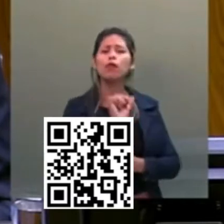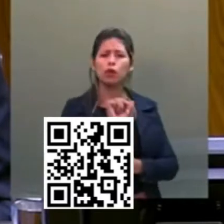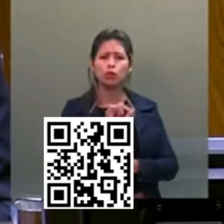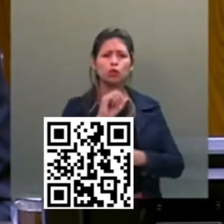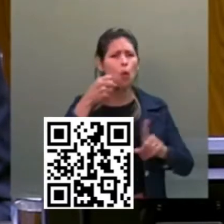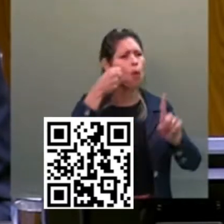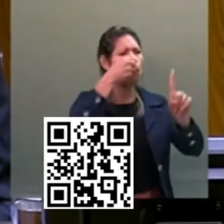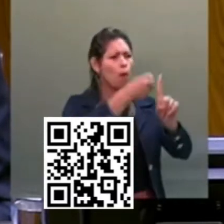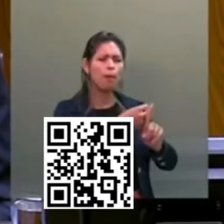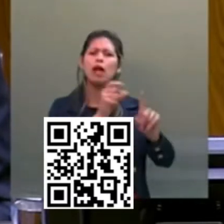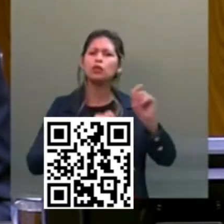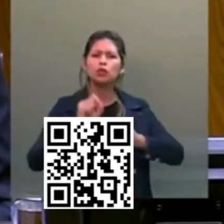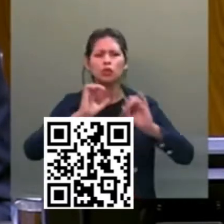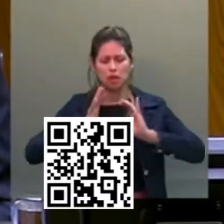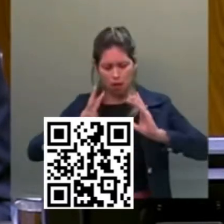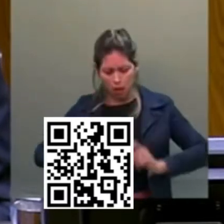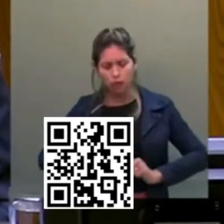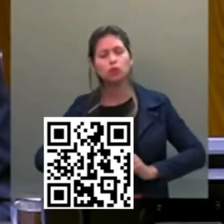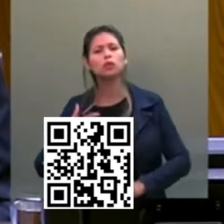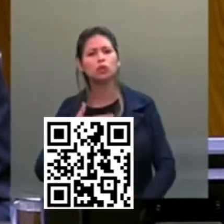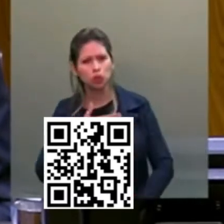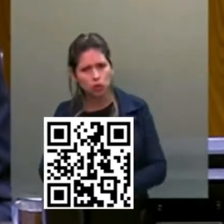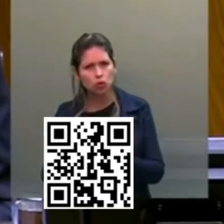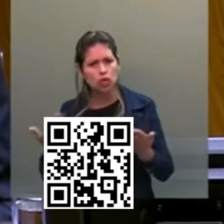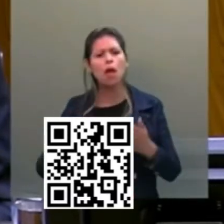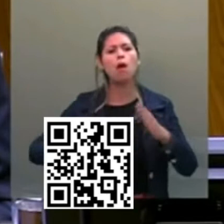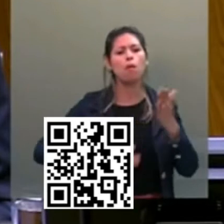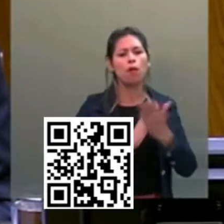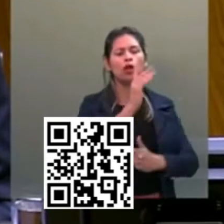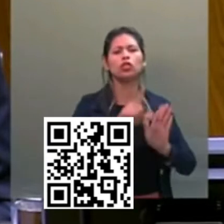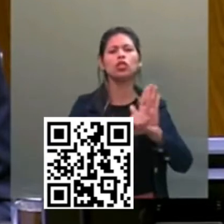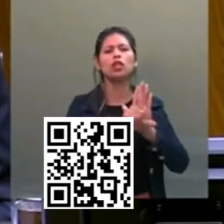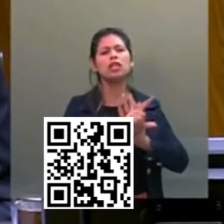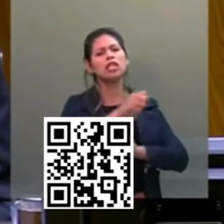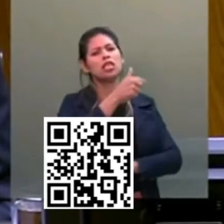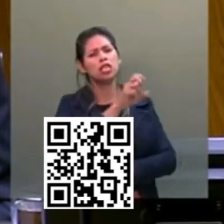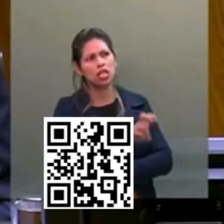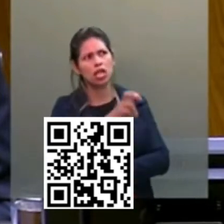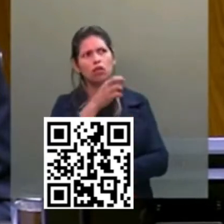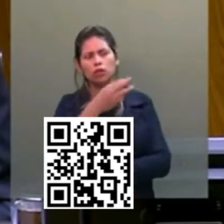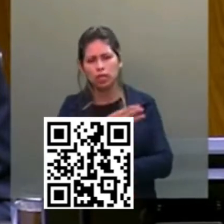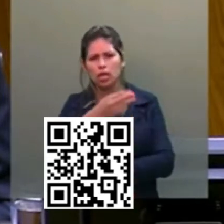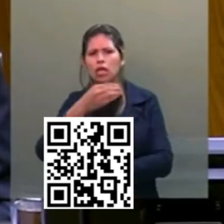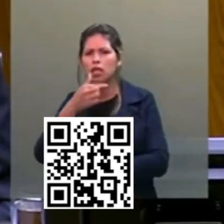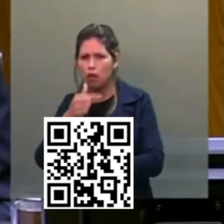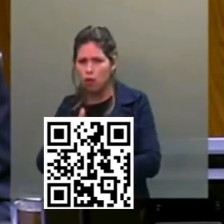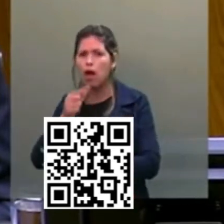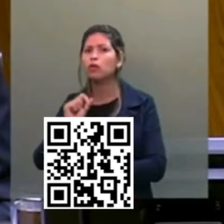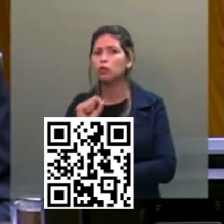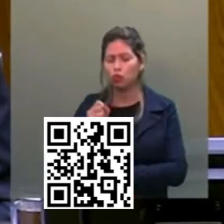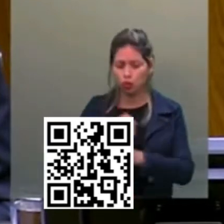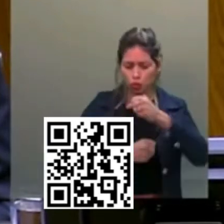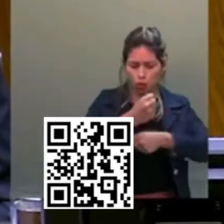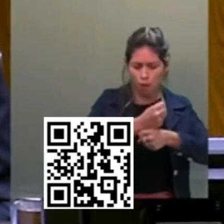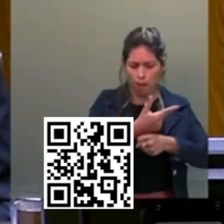à crise sanitária, como o PL 534 de 2021, que autorizou o poder público a assumir os riscos